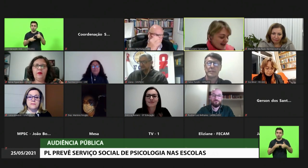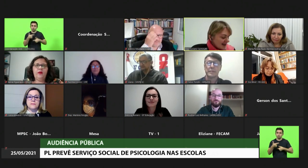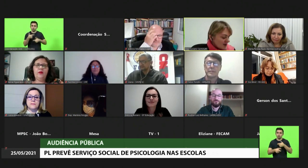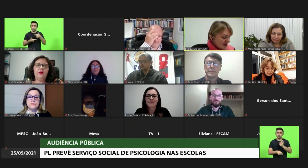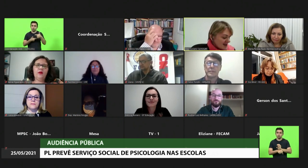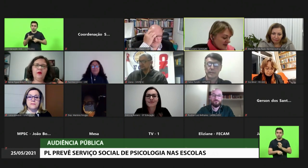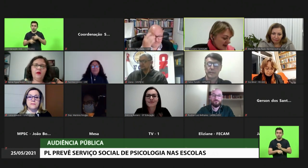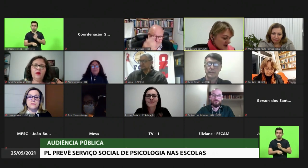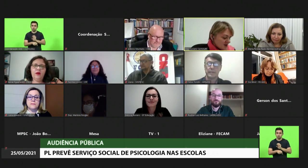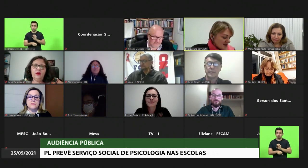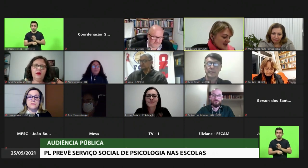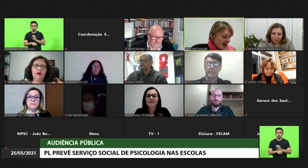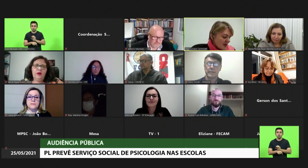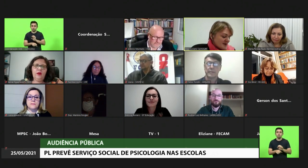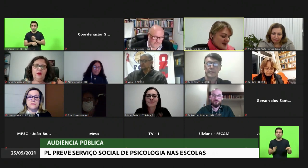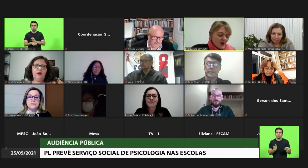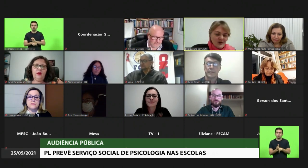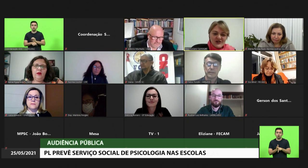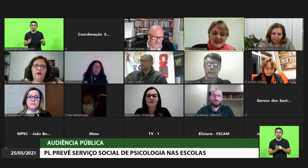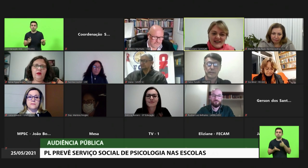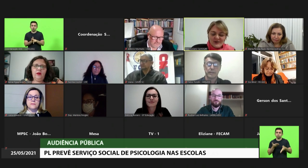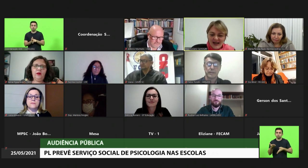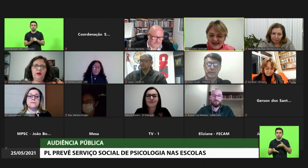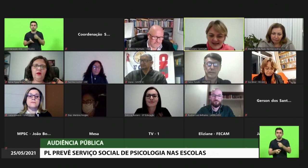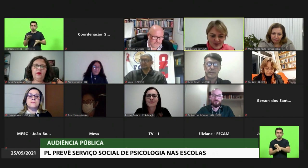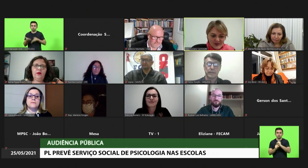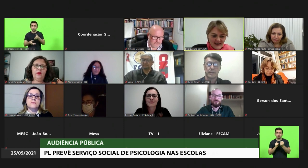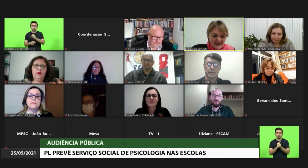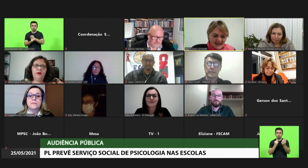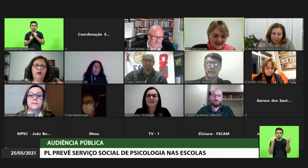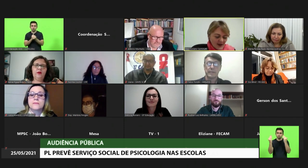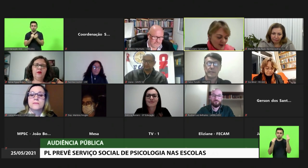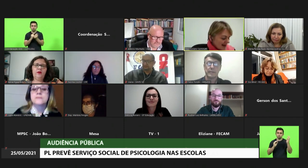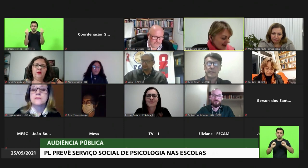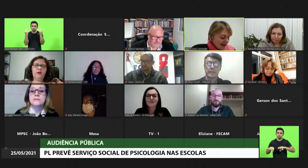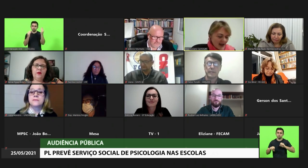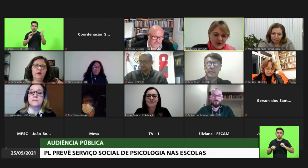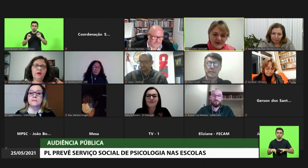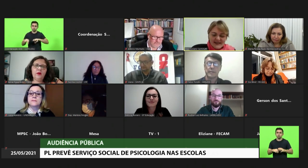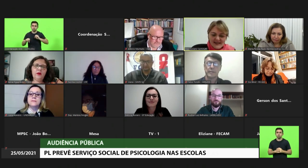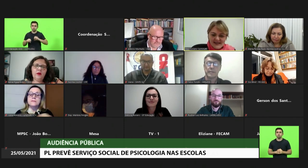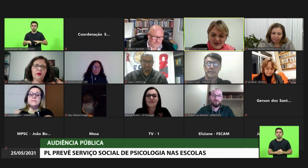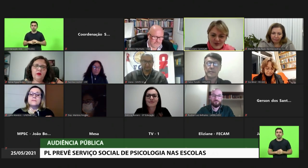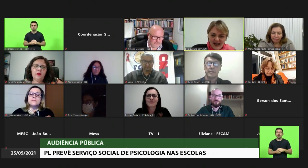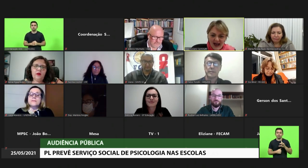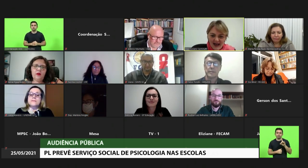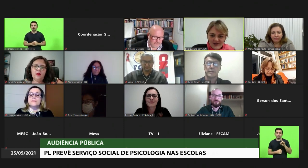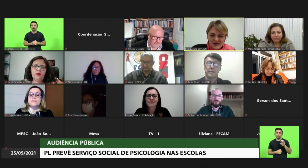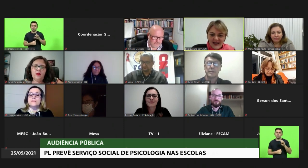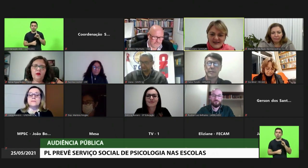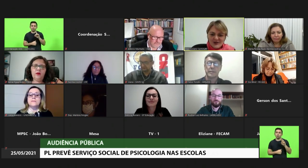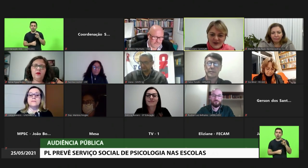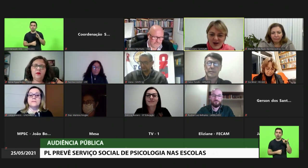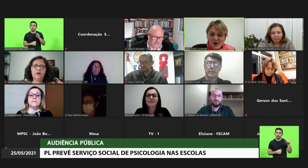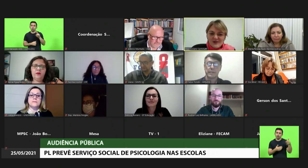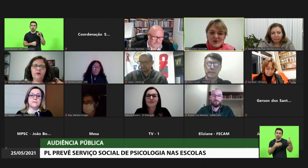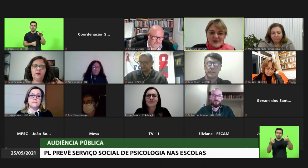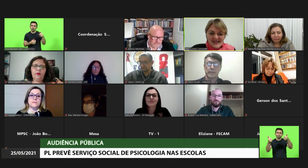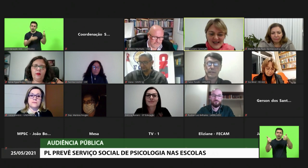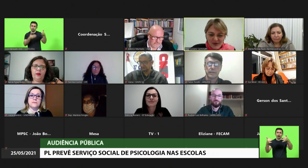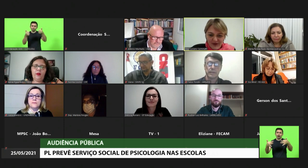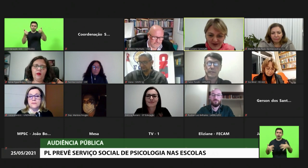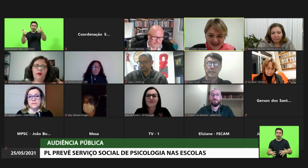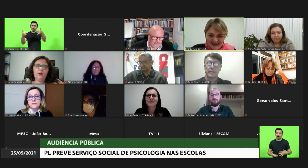Estadual do Serviço Social e Psicologia na Educação. Então, aqui a Débora vai trazer um relato, né, de toda